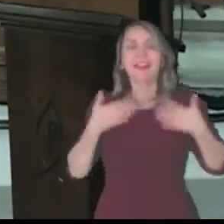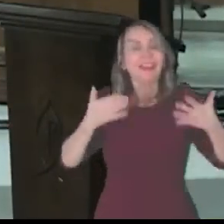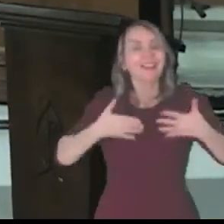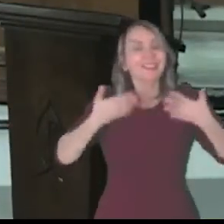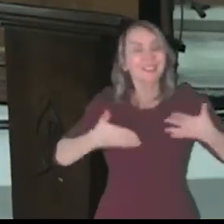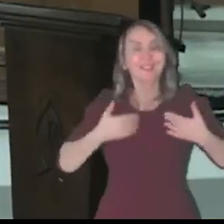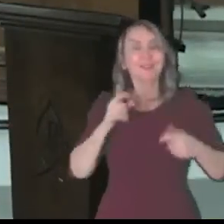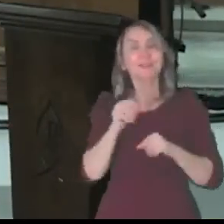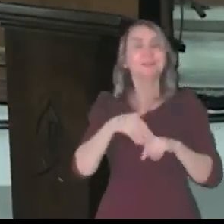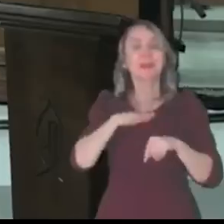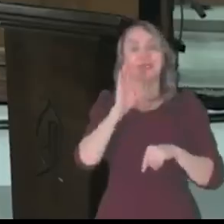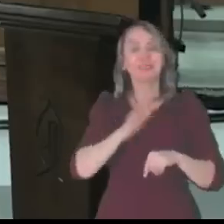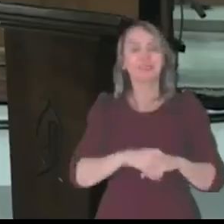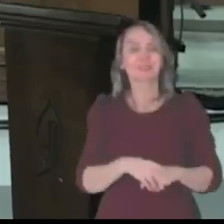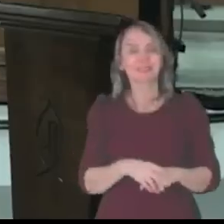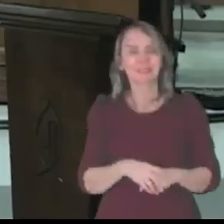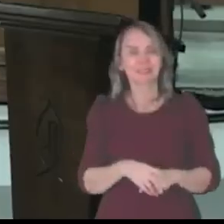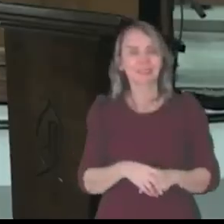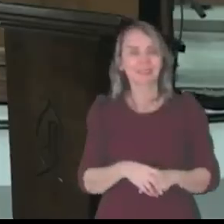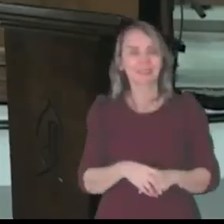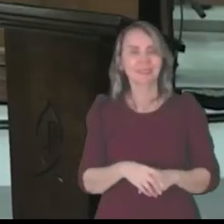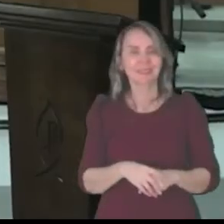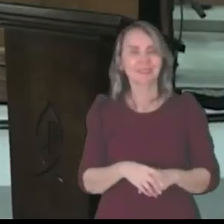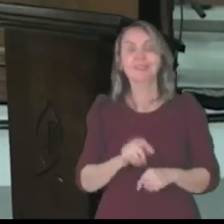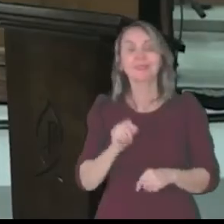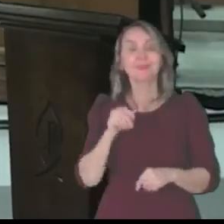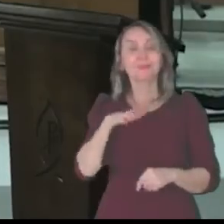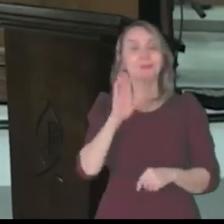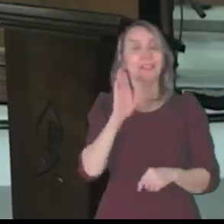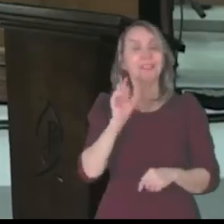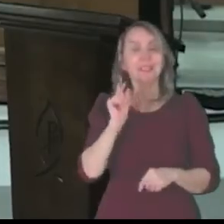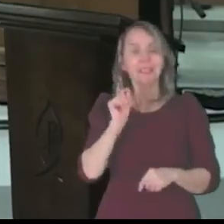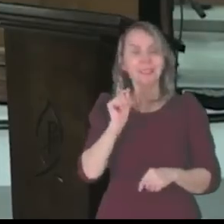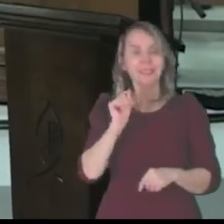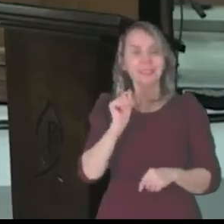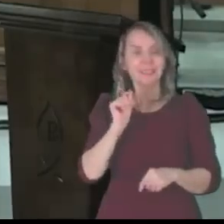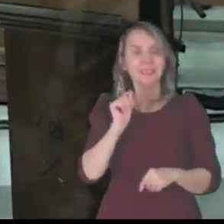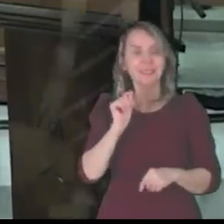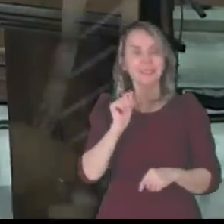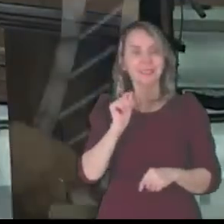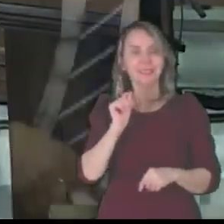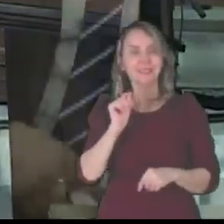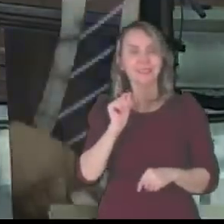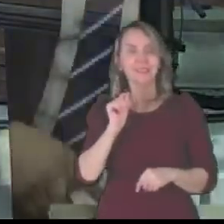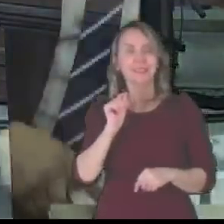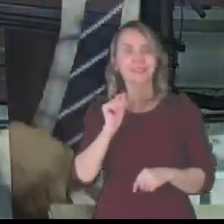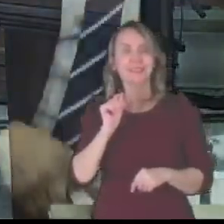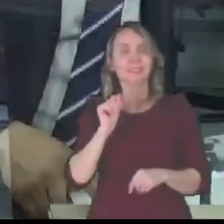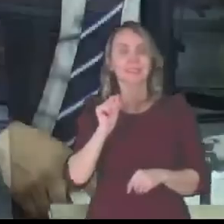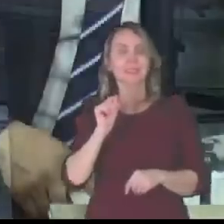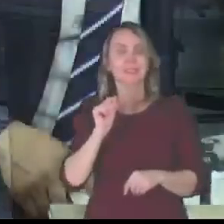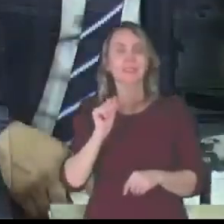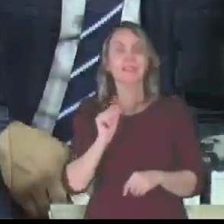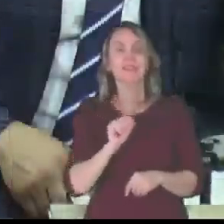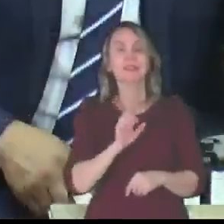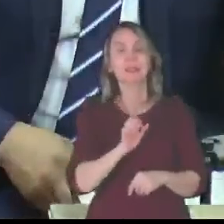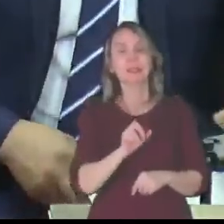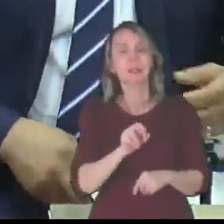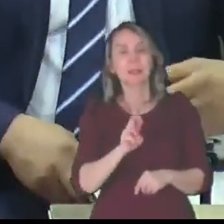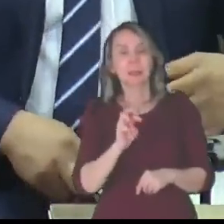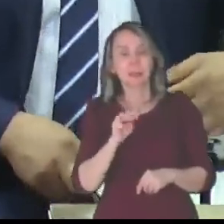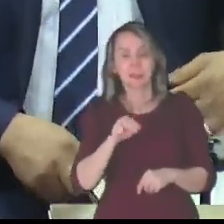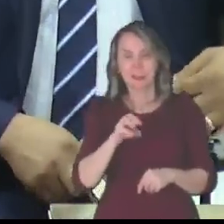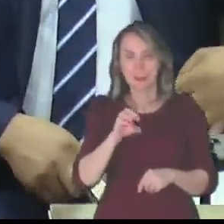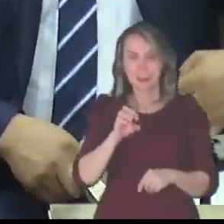o que mais com isso e o que mais e o erro exultará e florescerá